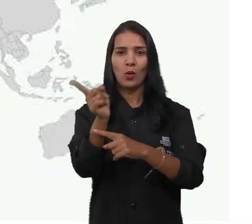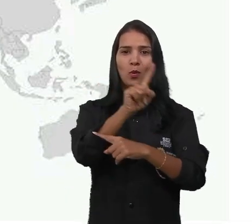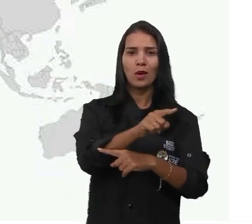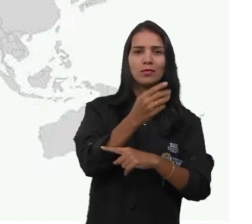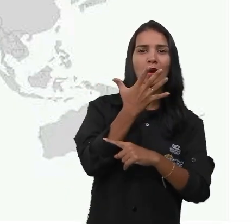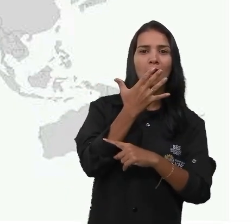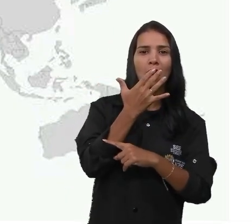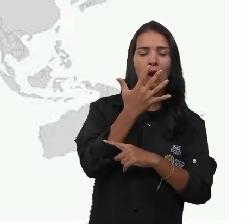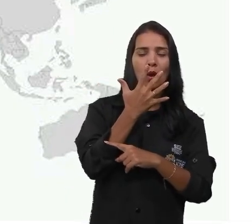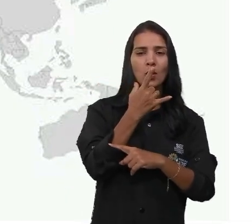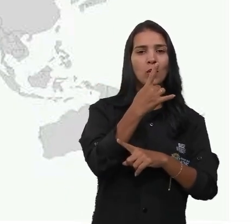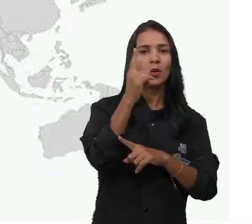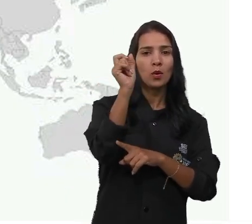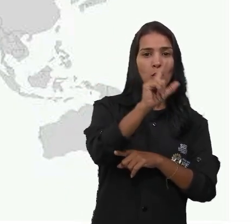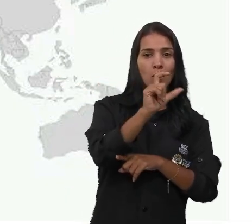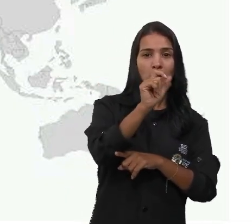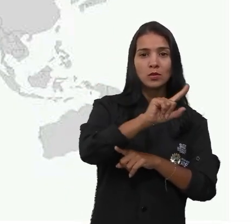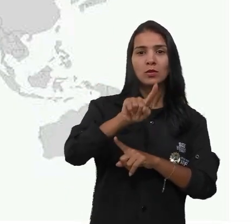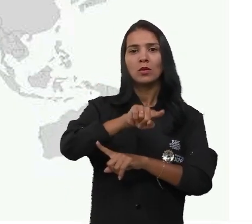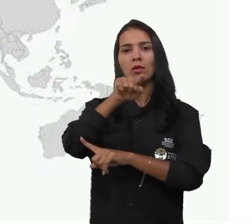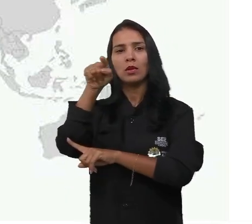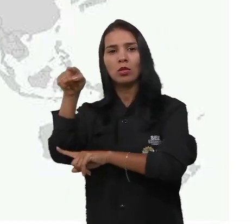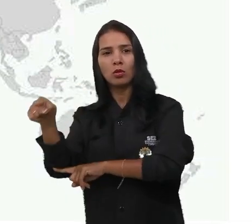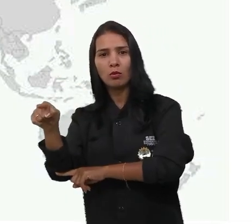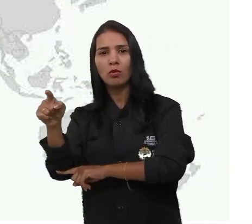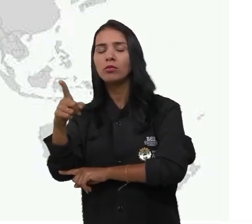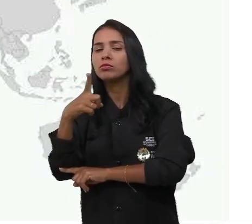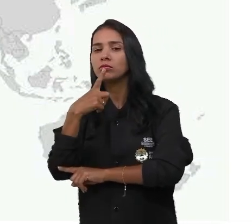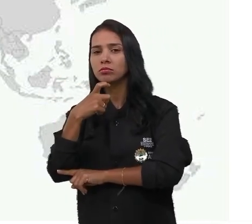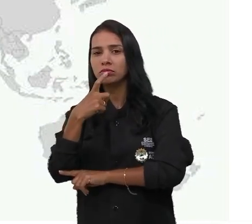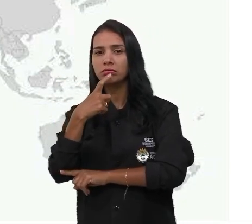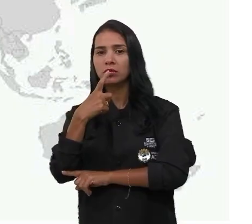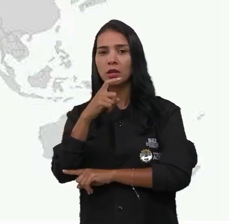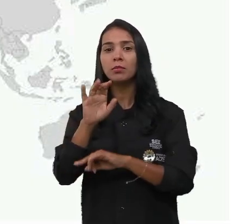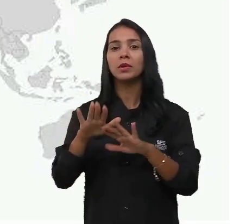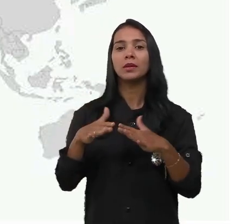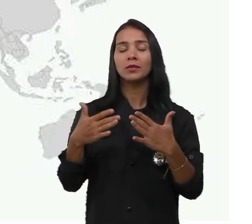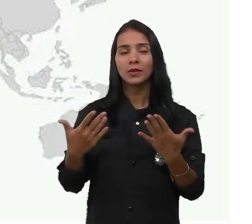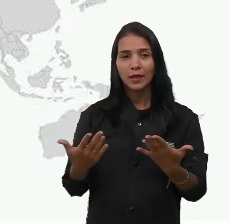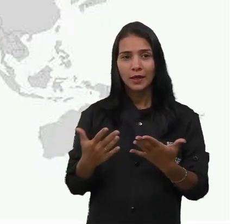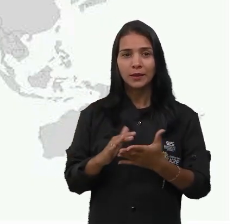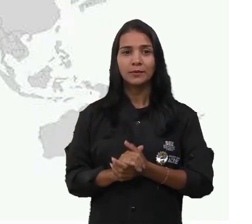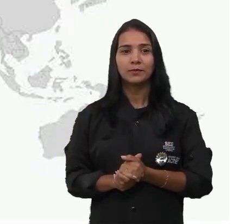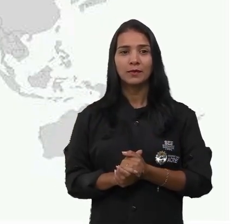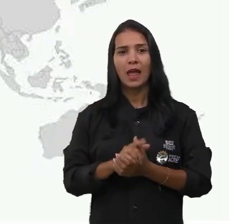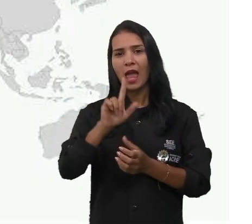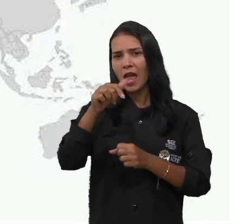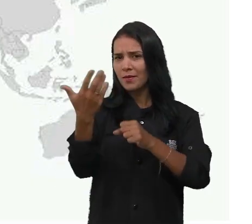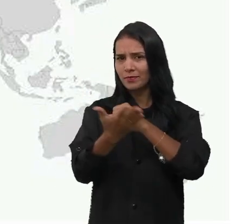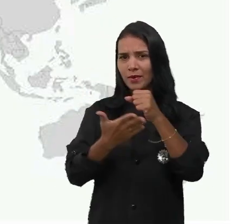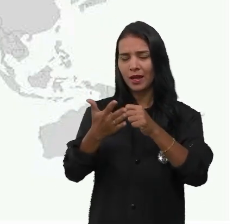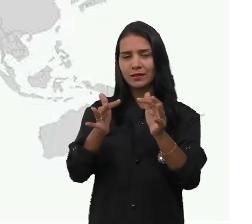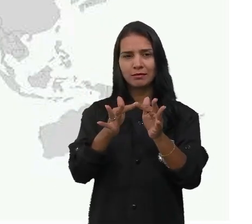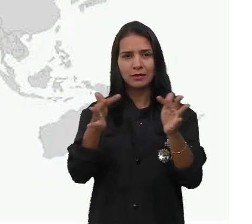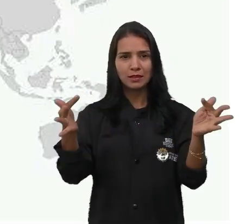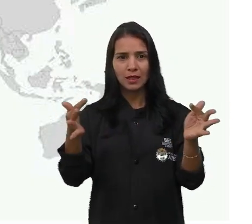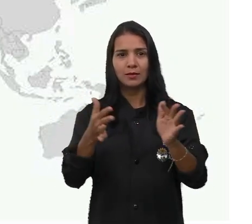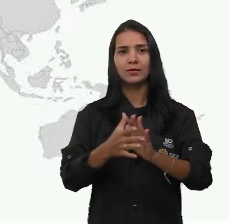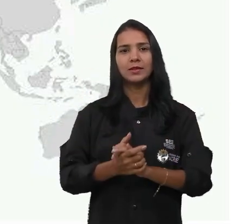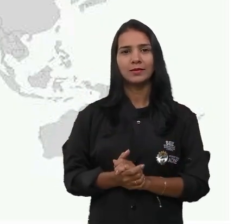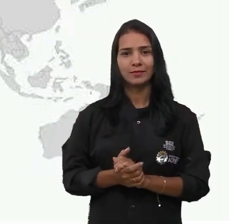cor azul e do outro lado nós temos a cor vermelha. Pessoal, basicamente isso. A cor azul, ela